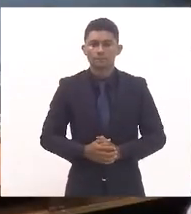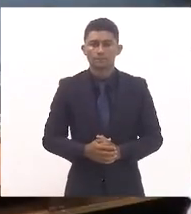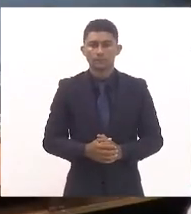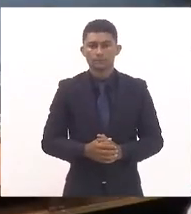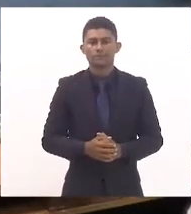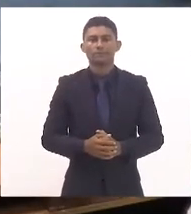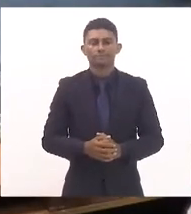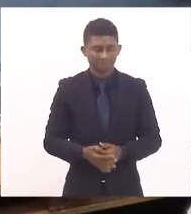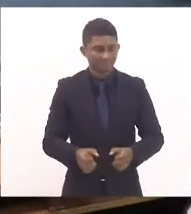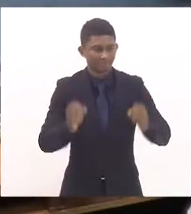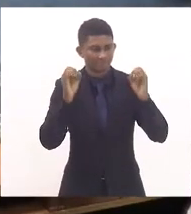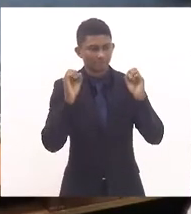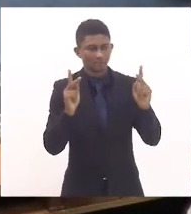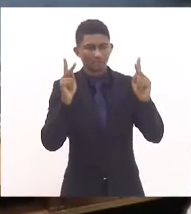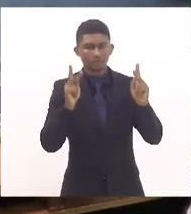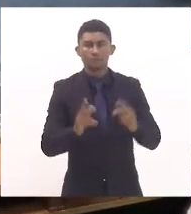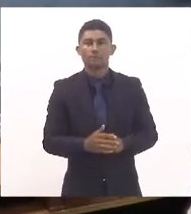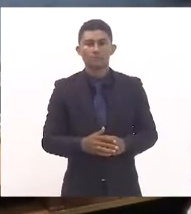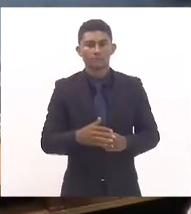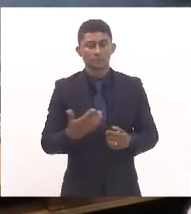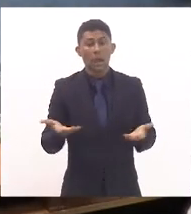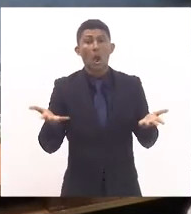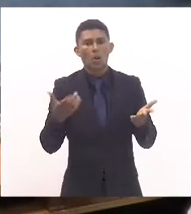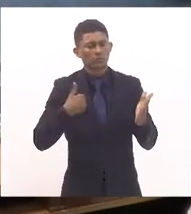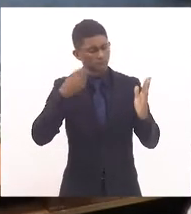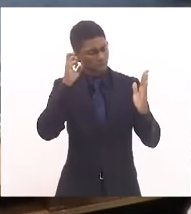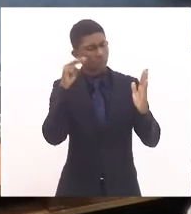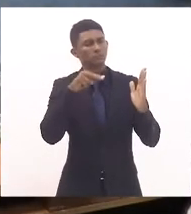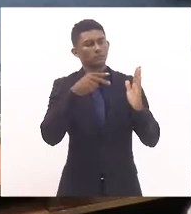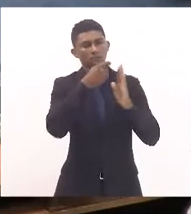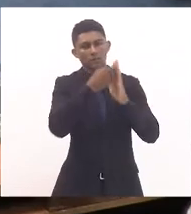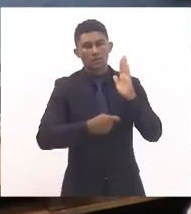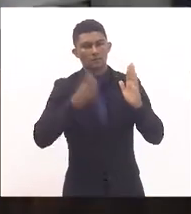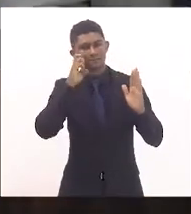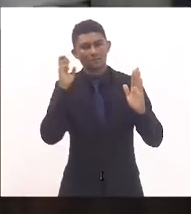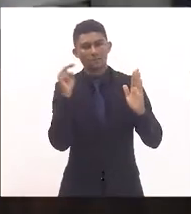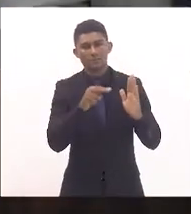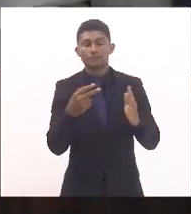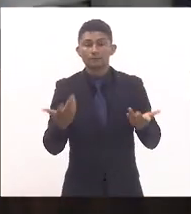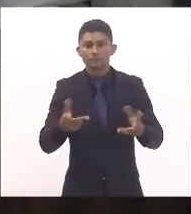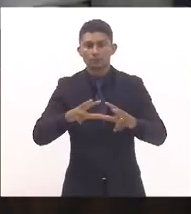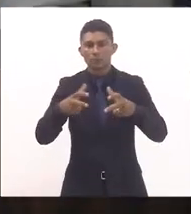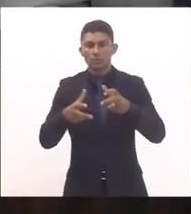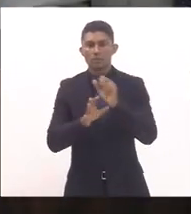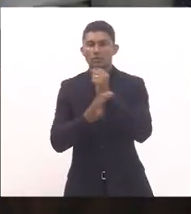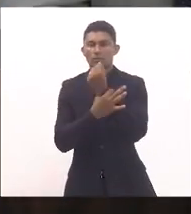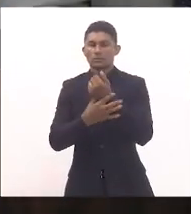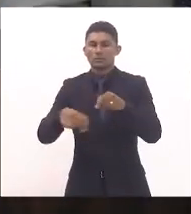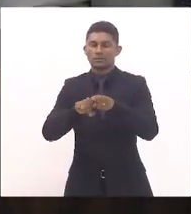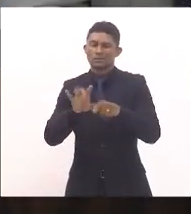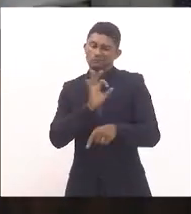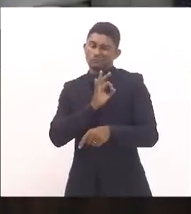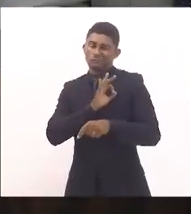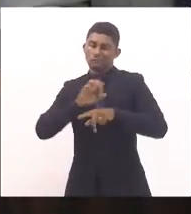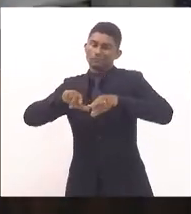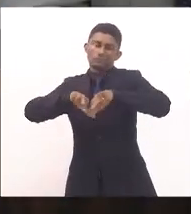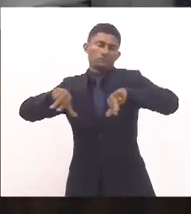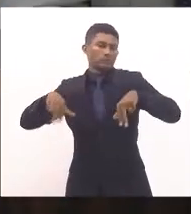Ok, agora que eu vi o texto. Pela Comissão de Segurança Pública, Ação de Polícia,